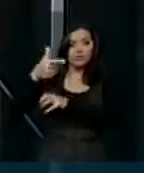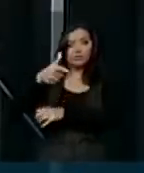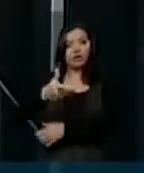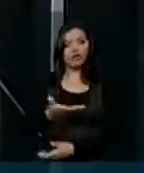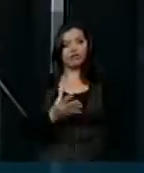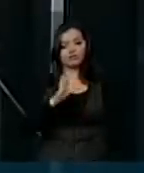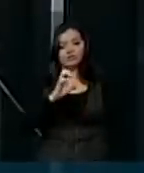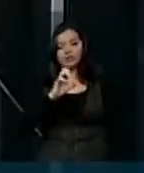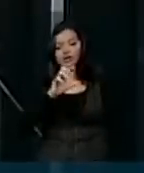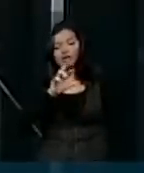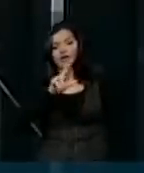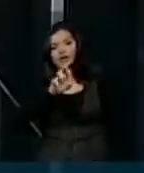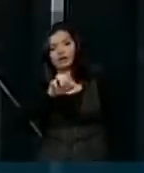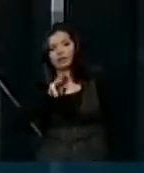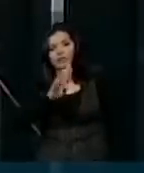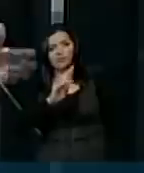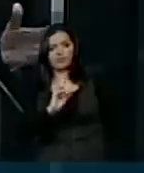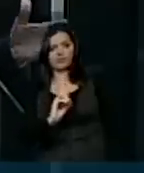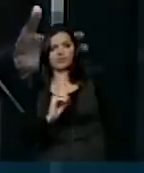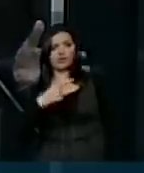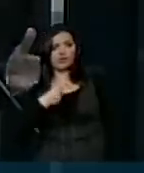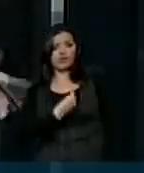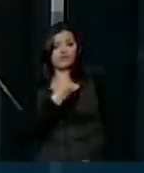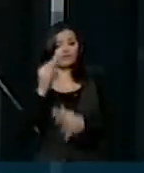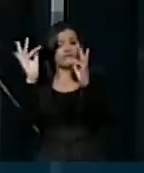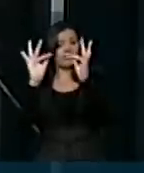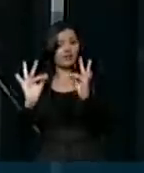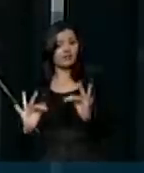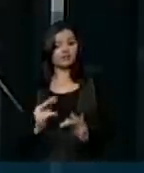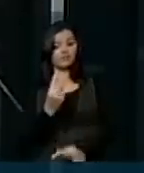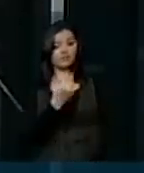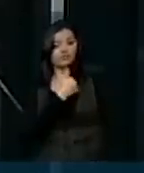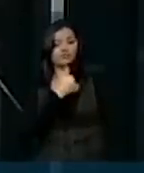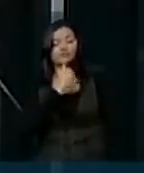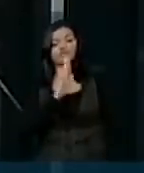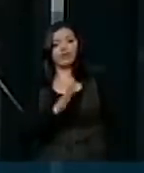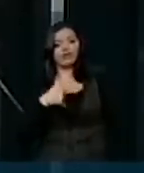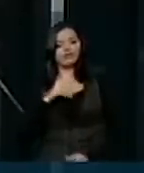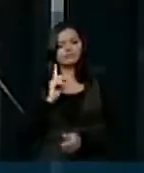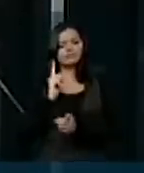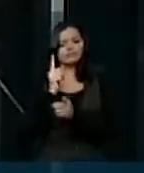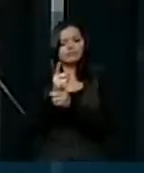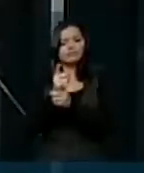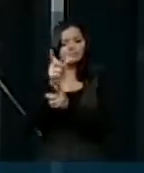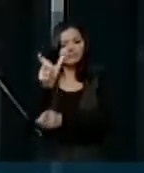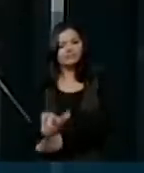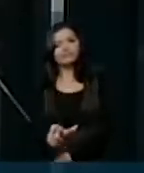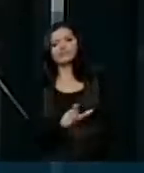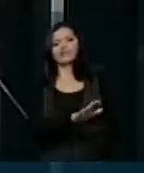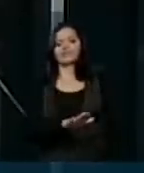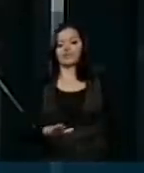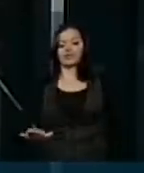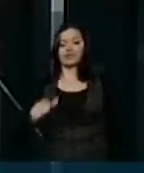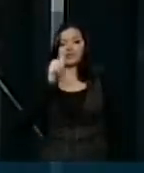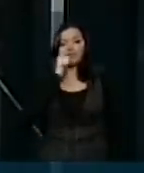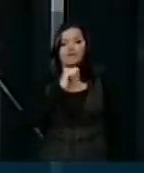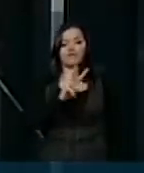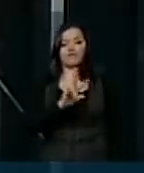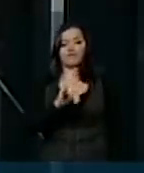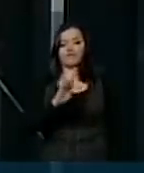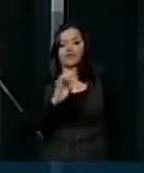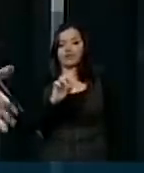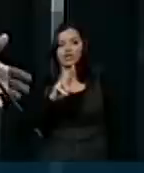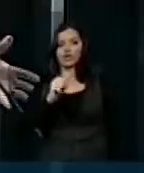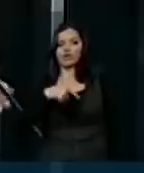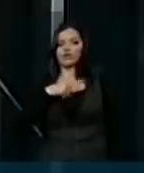pais. E quando eu estive com Vitória, eu prometi a mim mesmo, senhor presidente, que